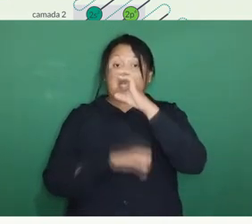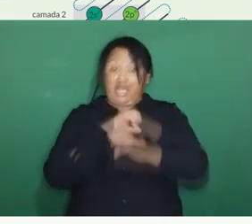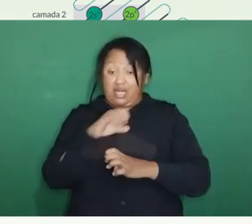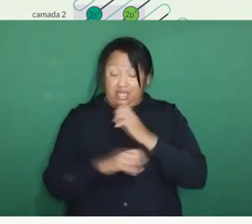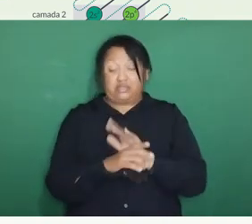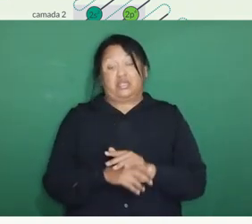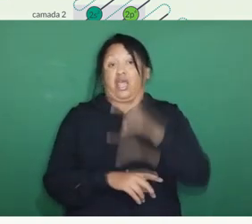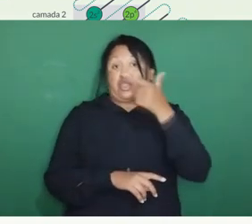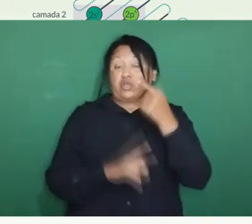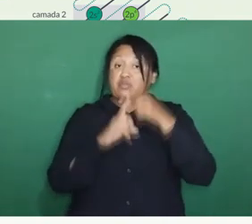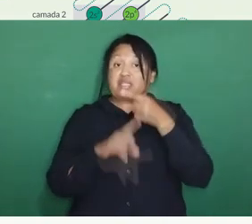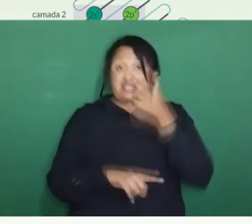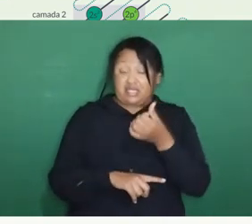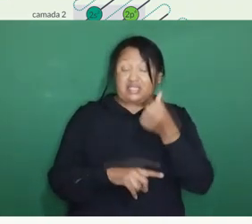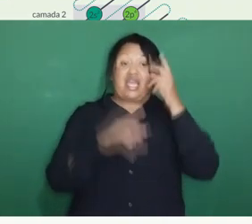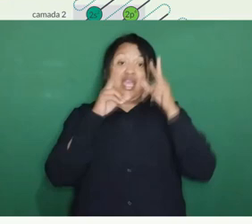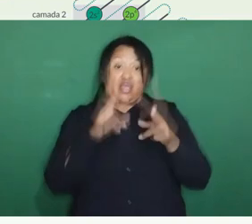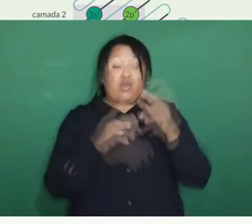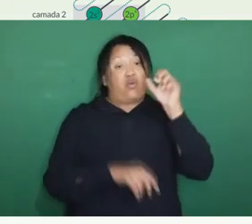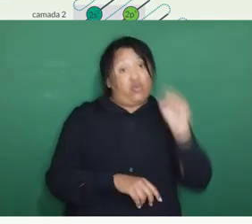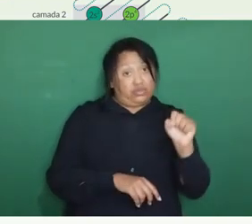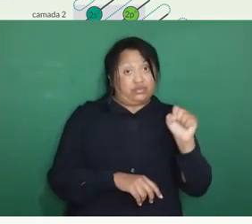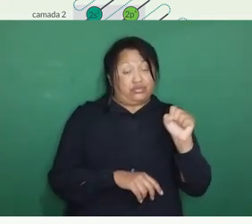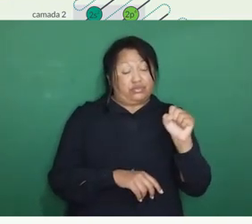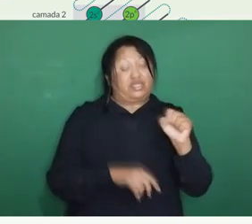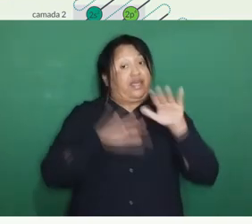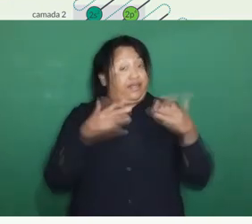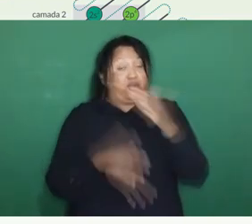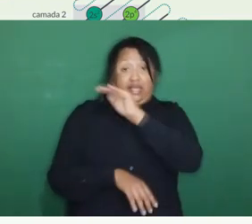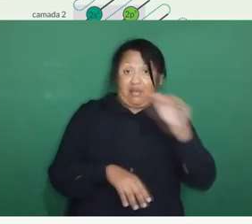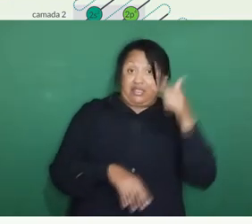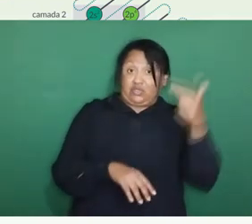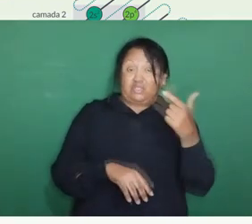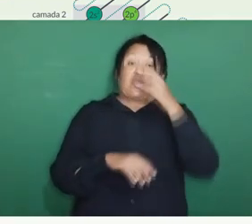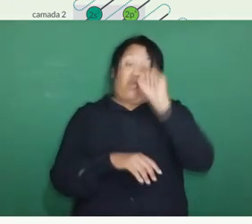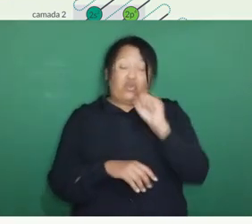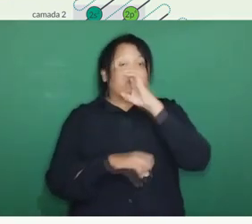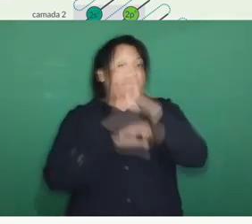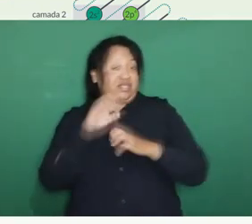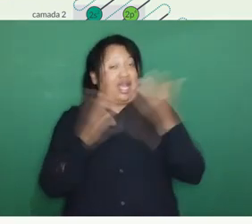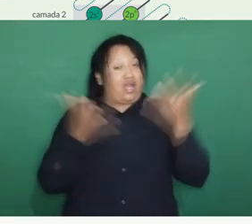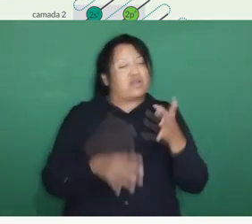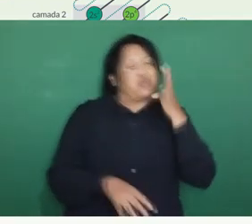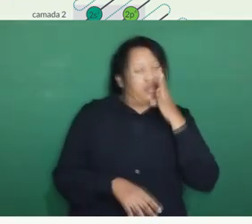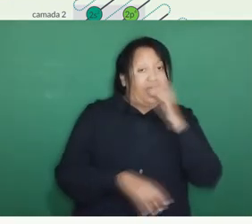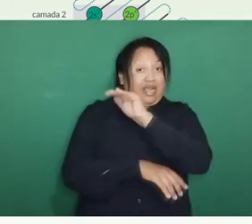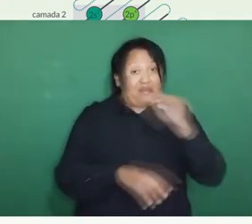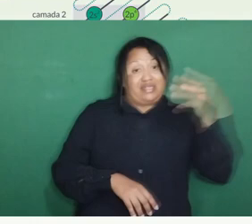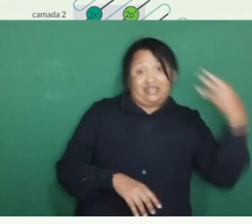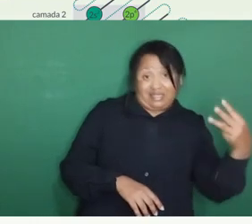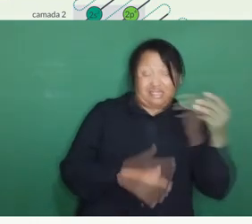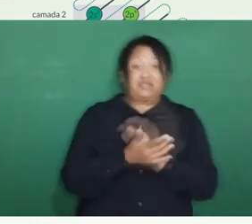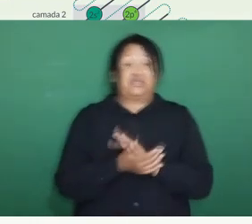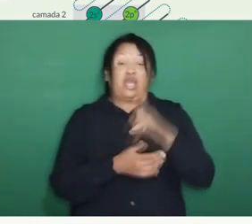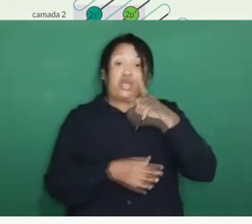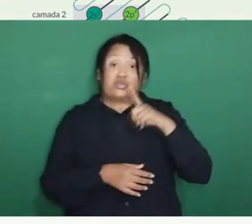seis elétrons dois mais seis da oito então na camada 2 Eu tenho oito elétrons vamos verificar agora a camada